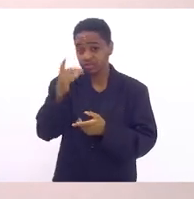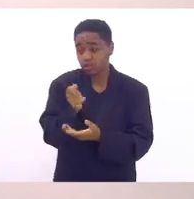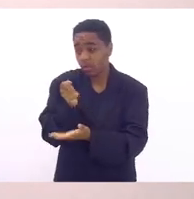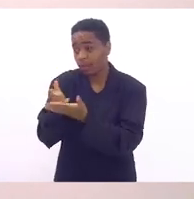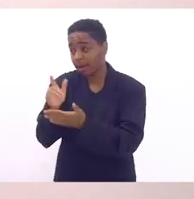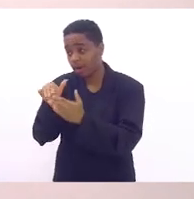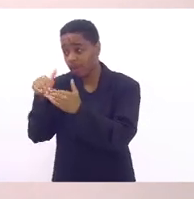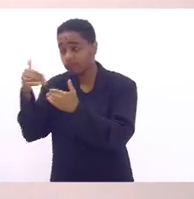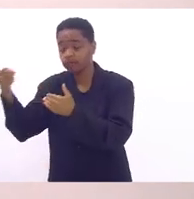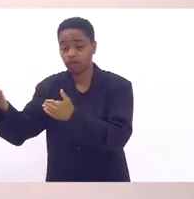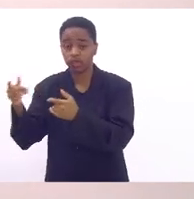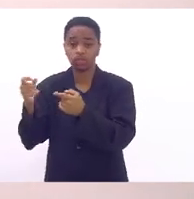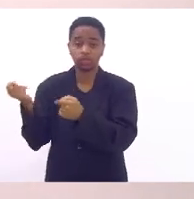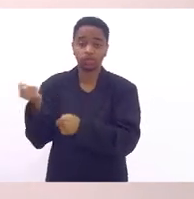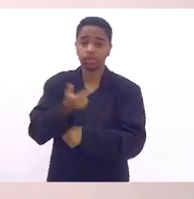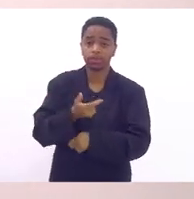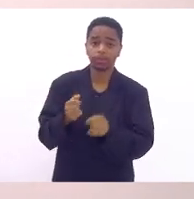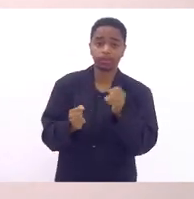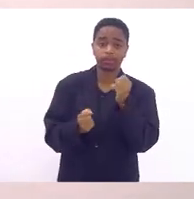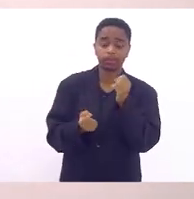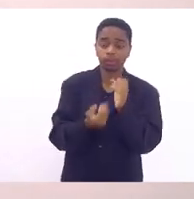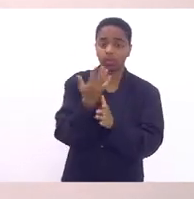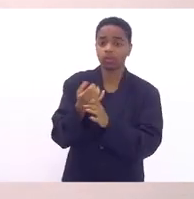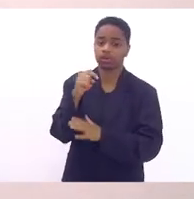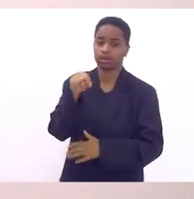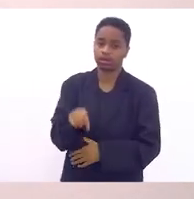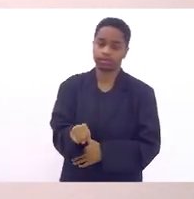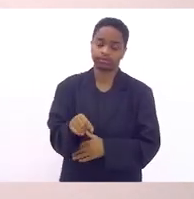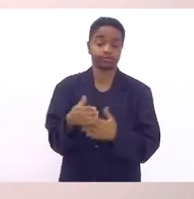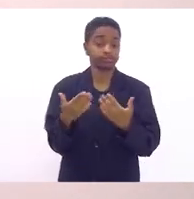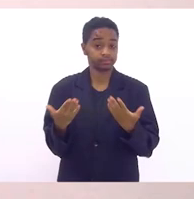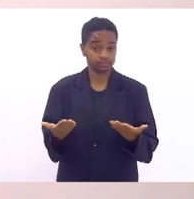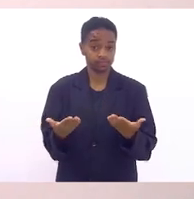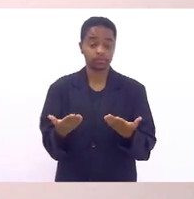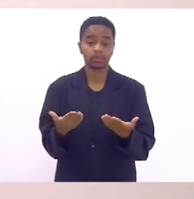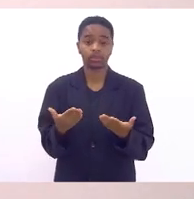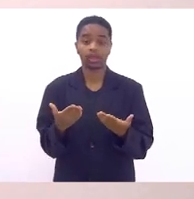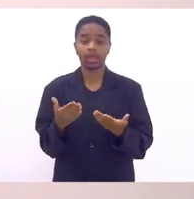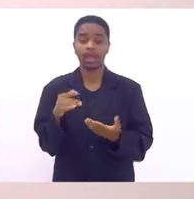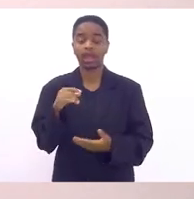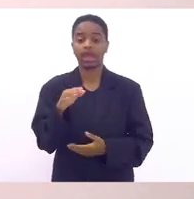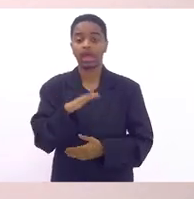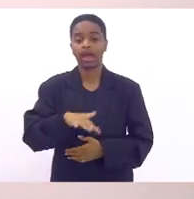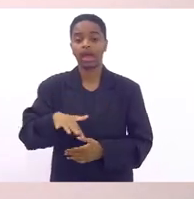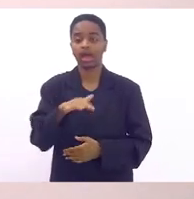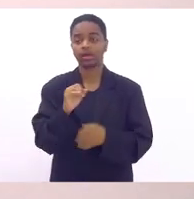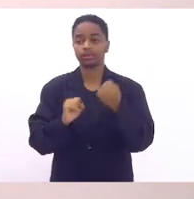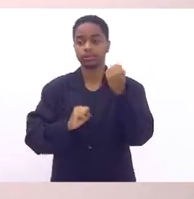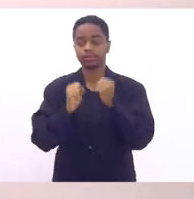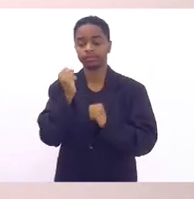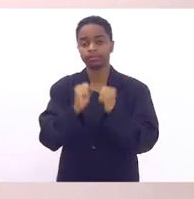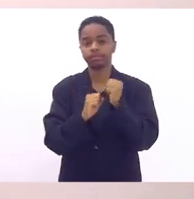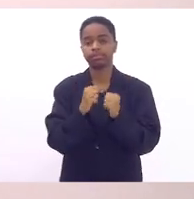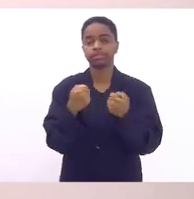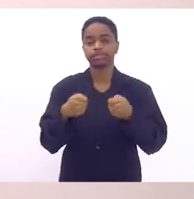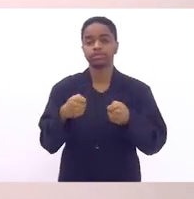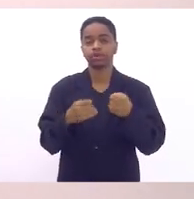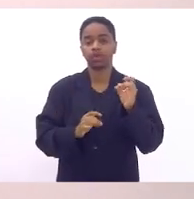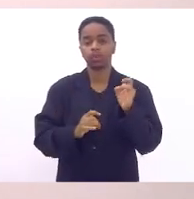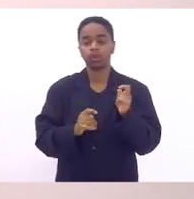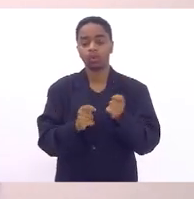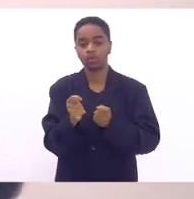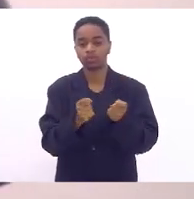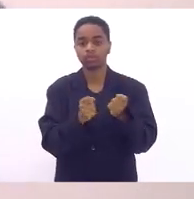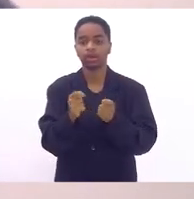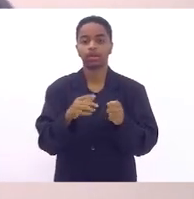isso é um exemplo da necessidade de uma articulação interministerial o complexo econômico Industrial ele tem que ser capitalizado pelo pelo Ministério da